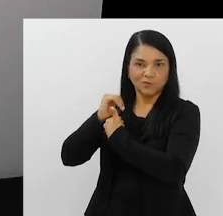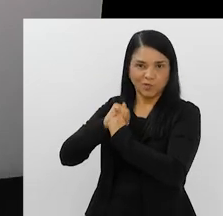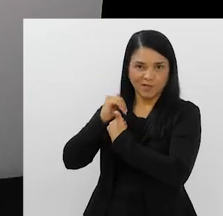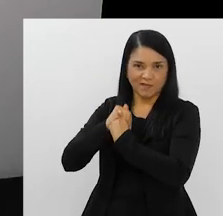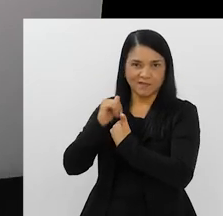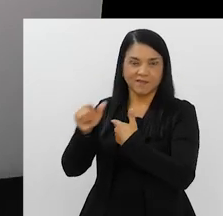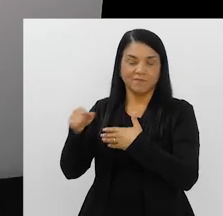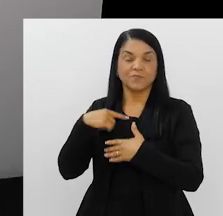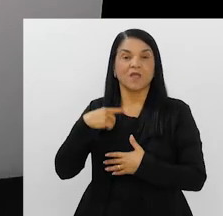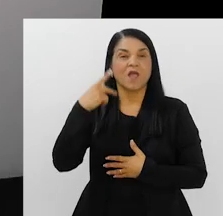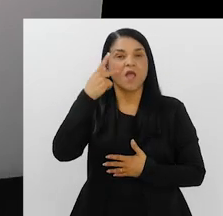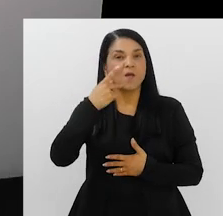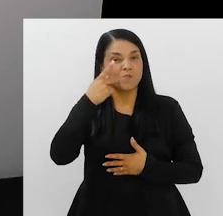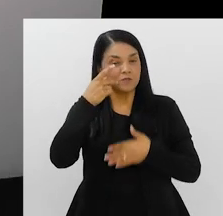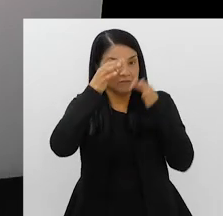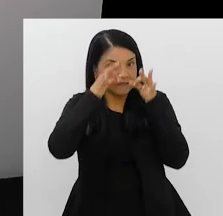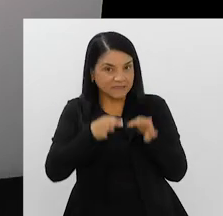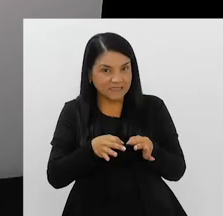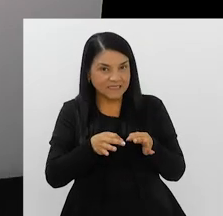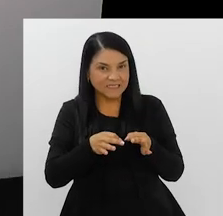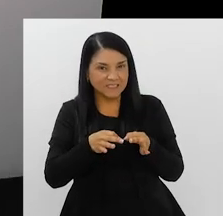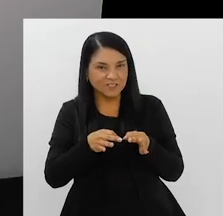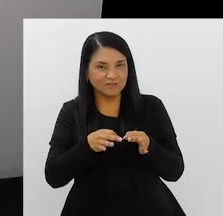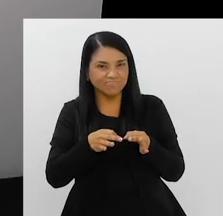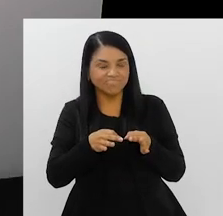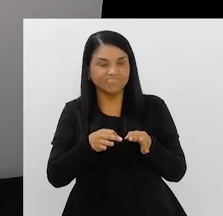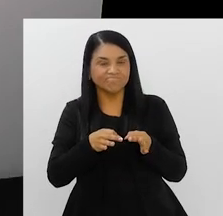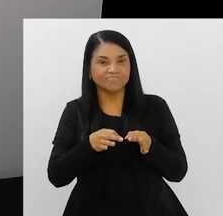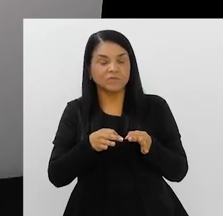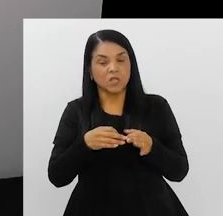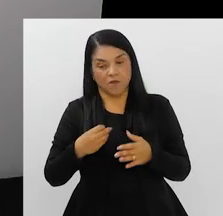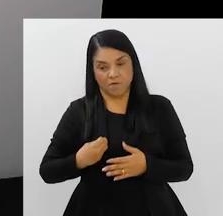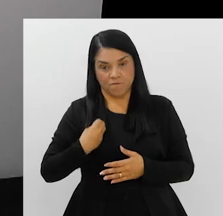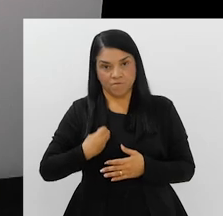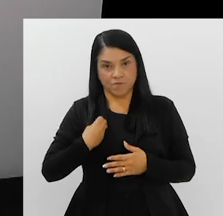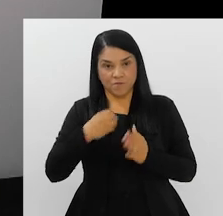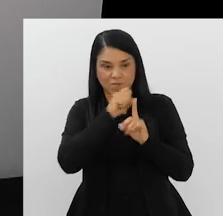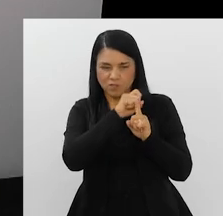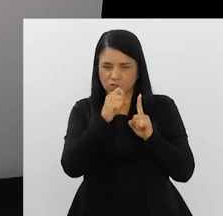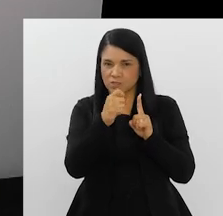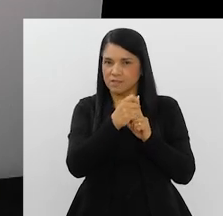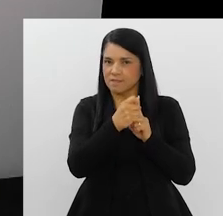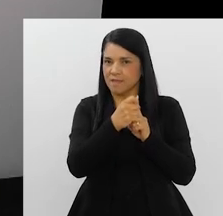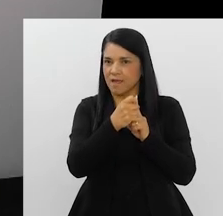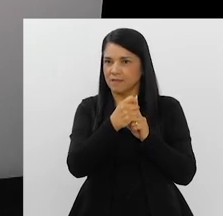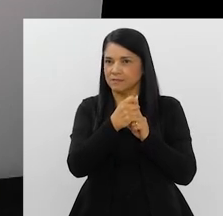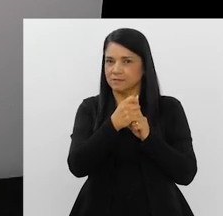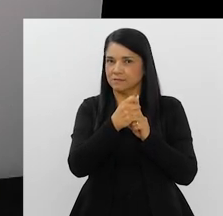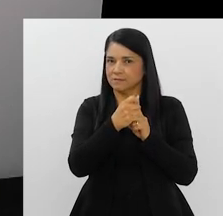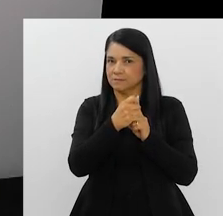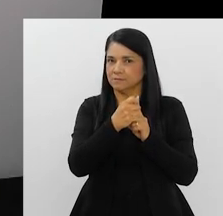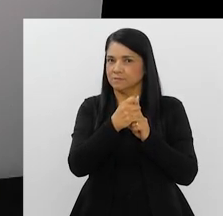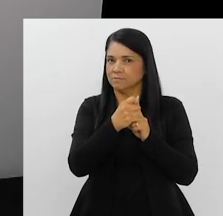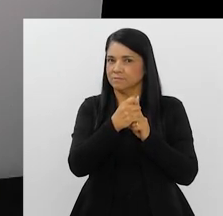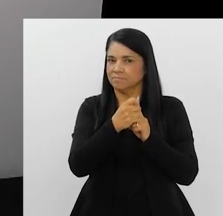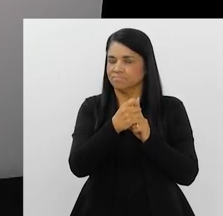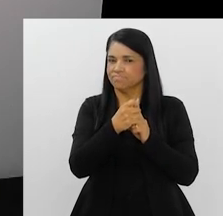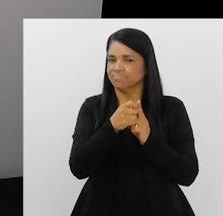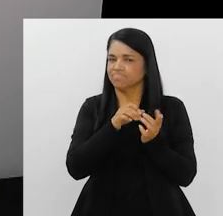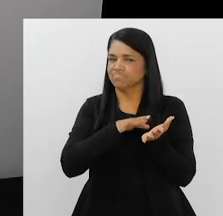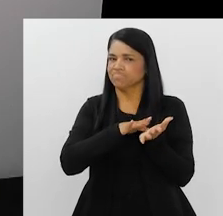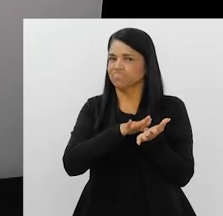evito muito de colocar. Do politicamente correto também vai te contar, né? A gente vive uma sociedade incorreta,